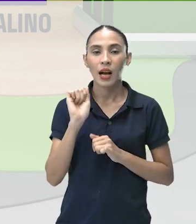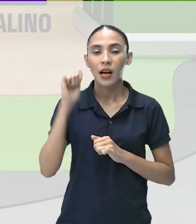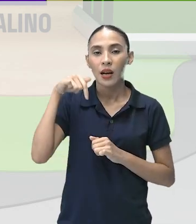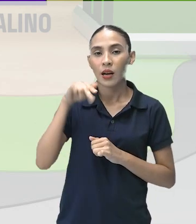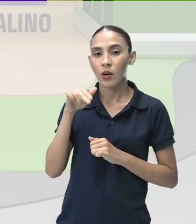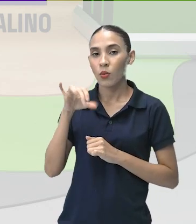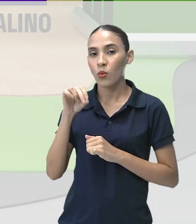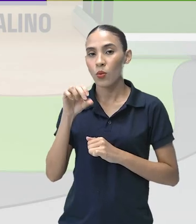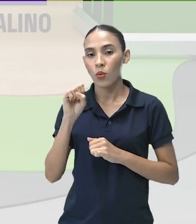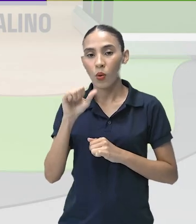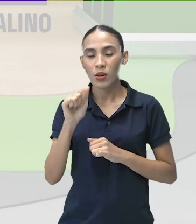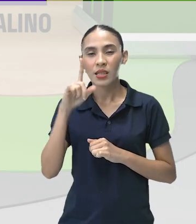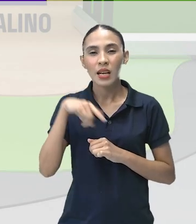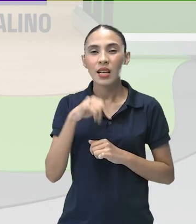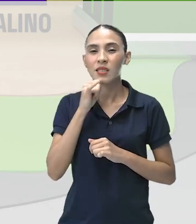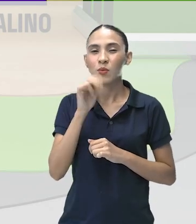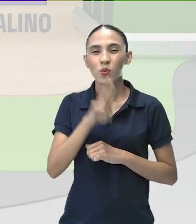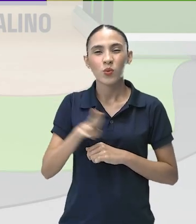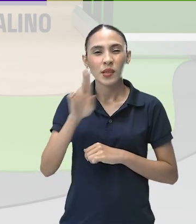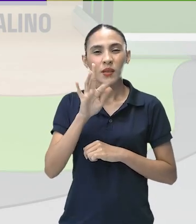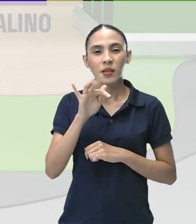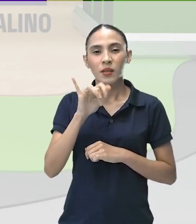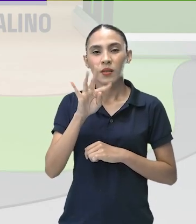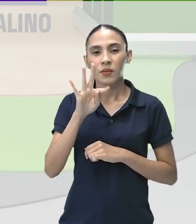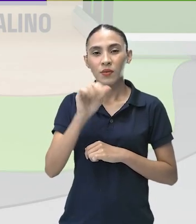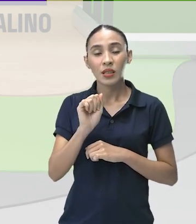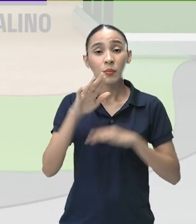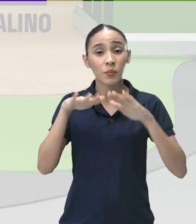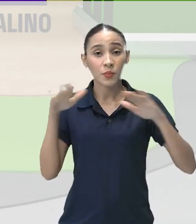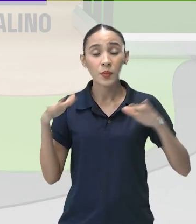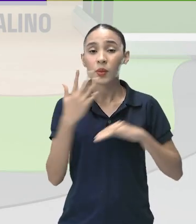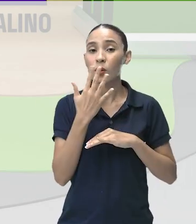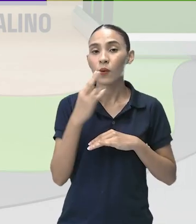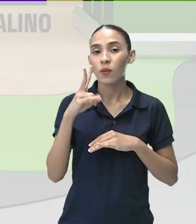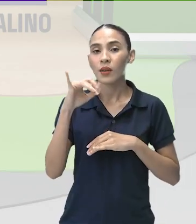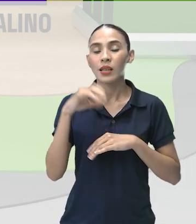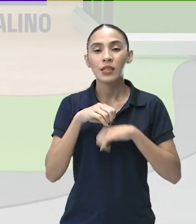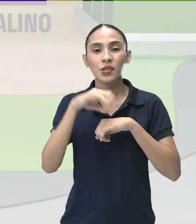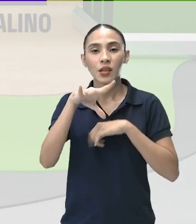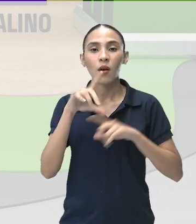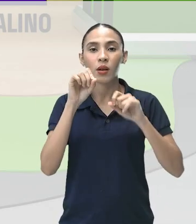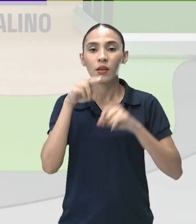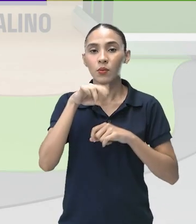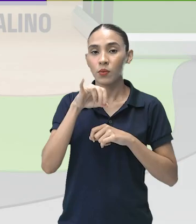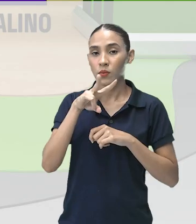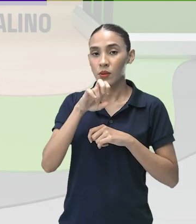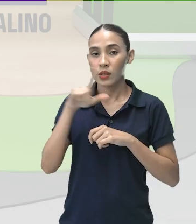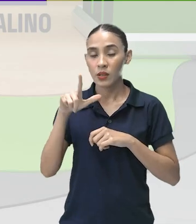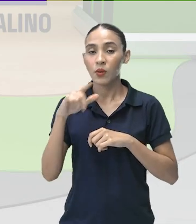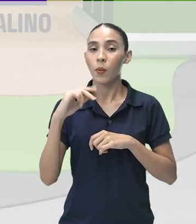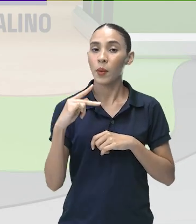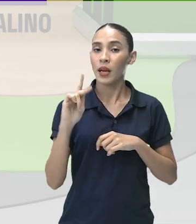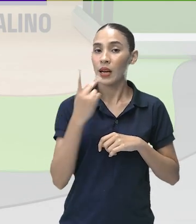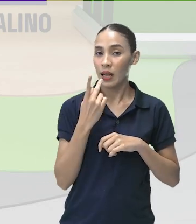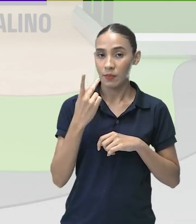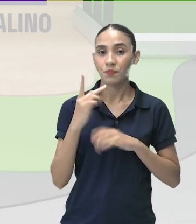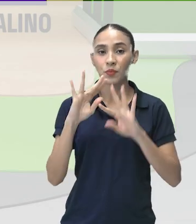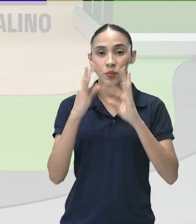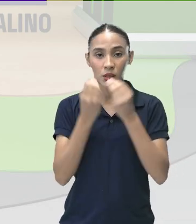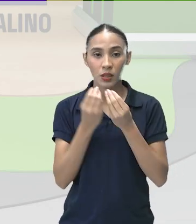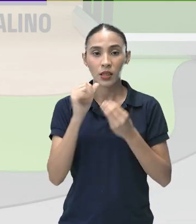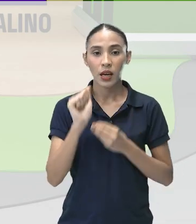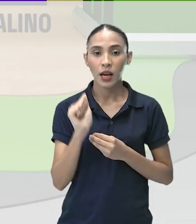colocar pequenas fitas, e dependendo da coloração dela, ela nos vai indicar o nível de pH daquela substância